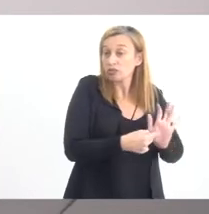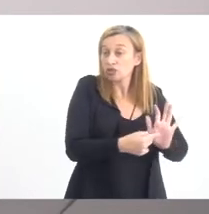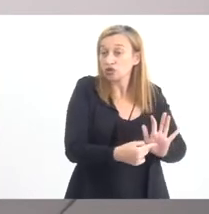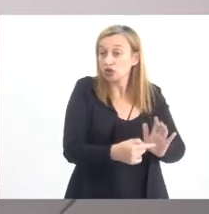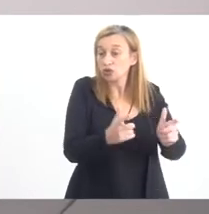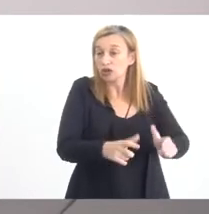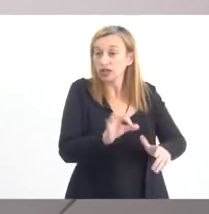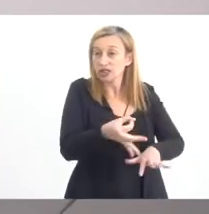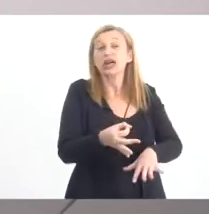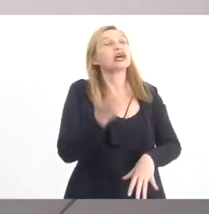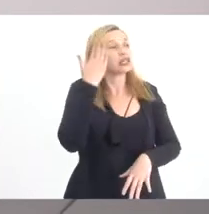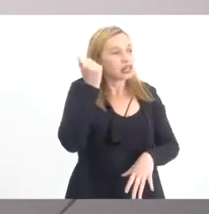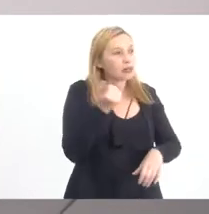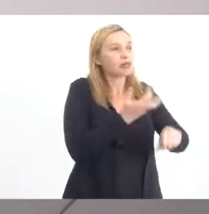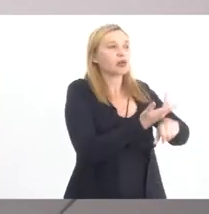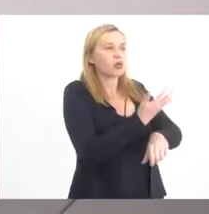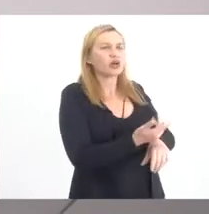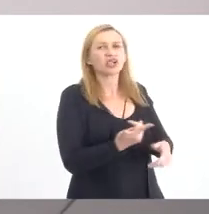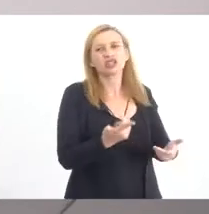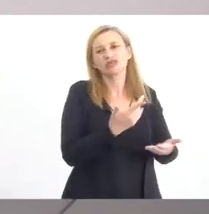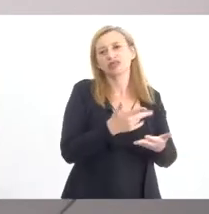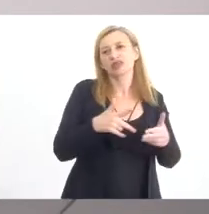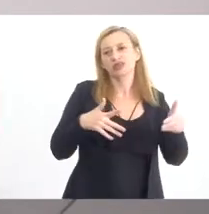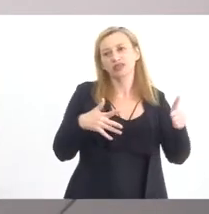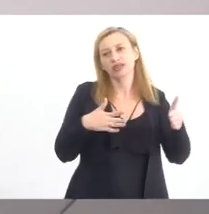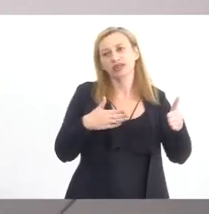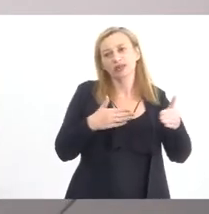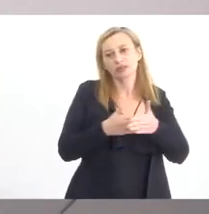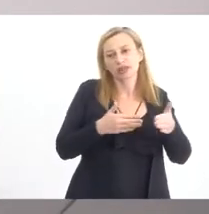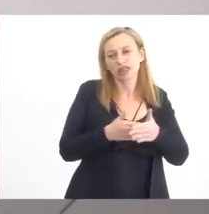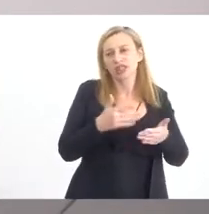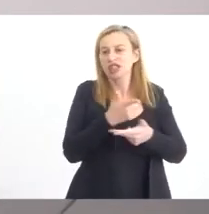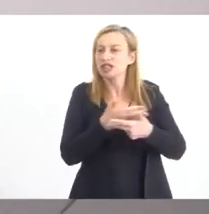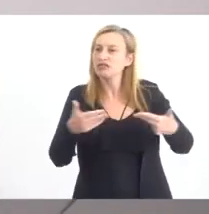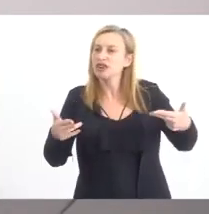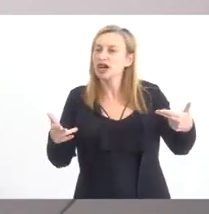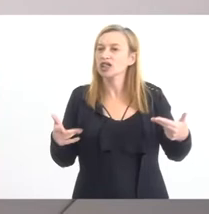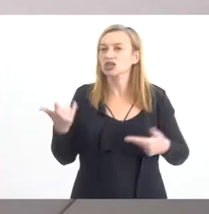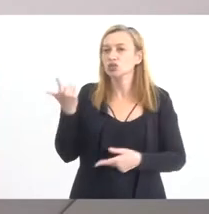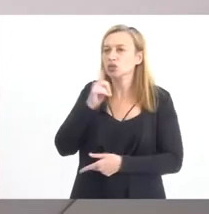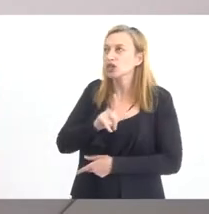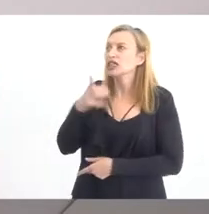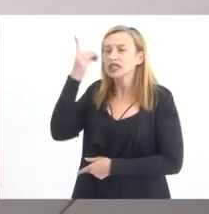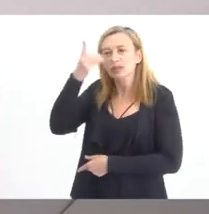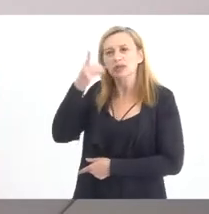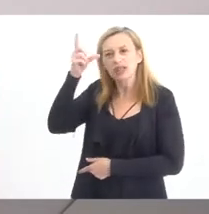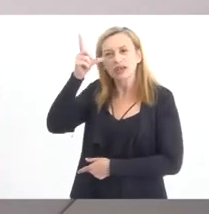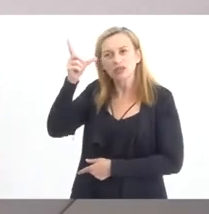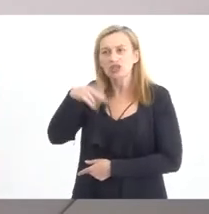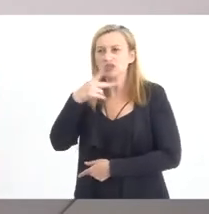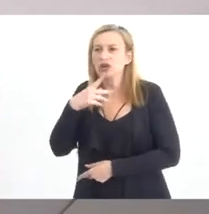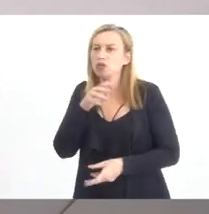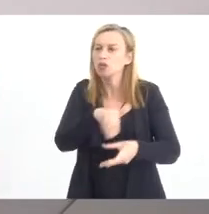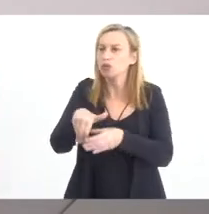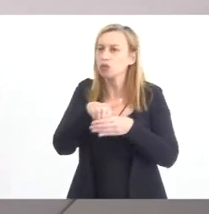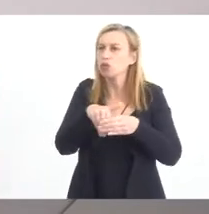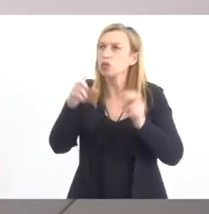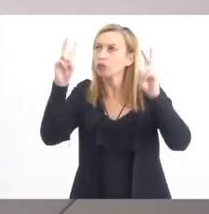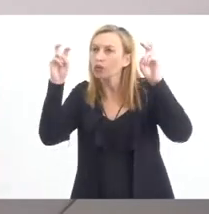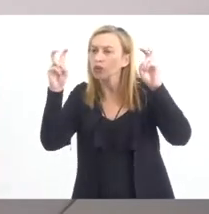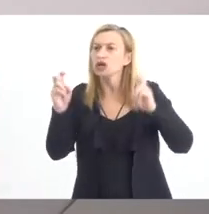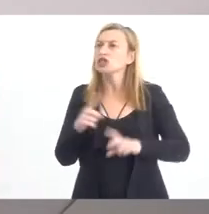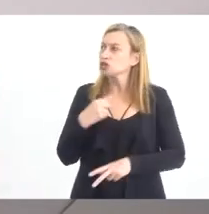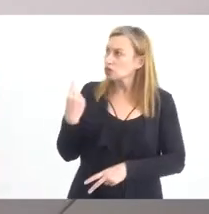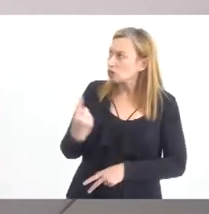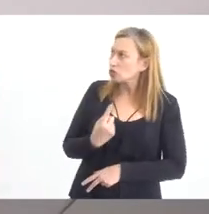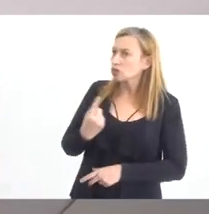privada de muitas conquistas. A deputada Lucinha mencionou muito bem a questão eleitoral. Somos a